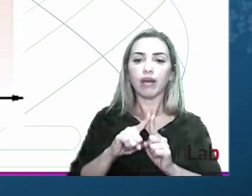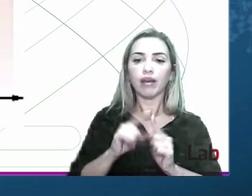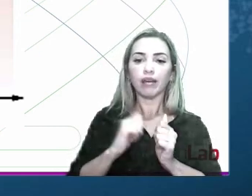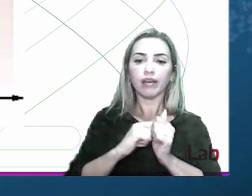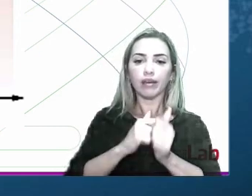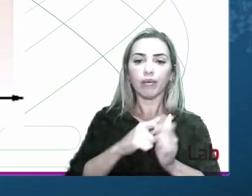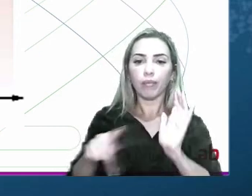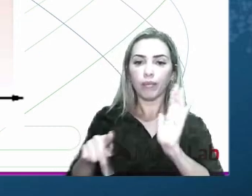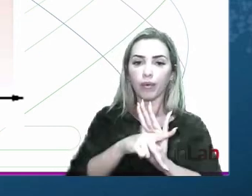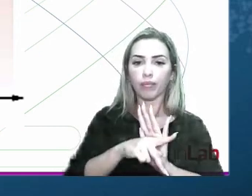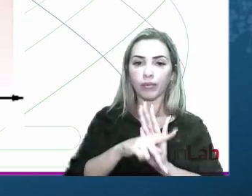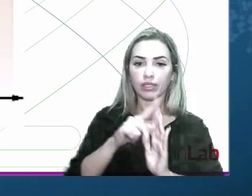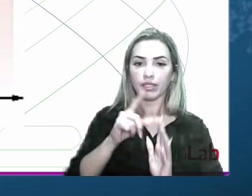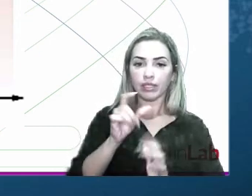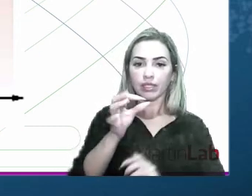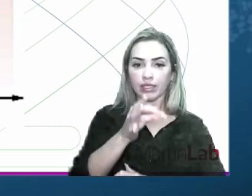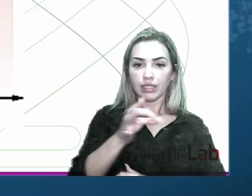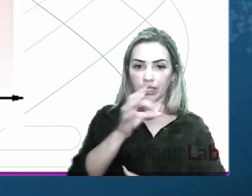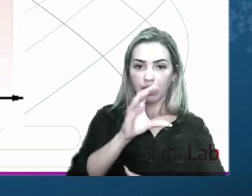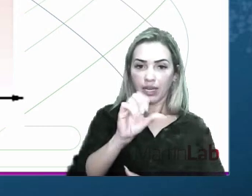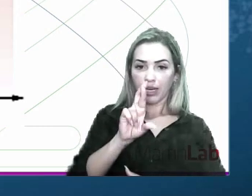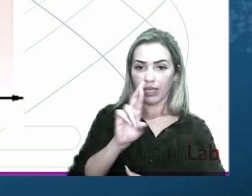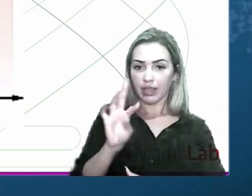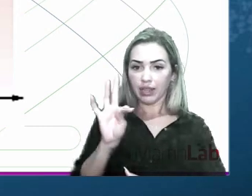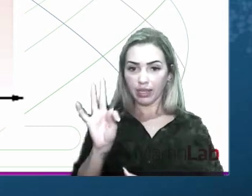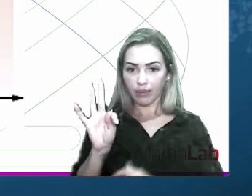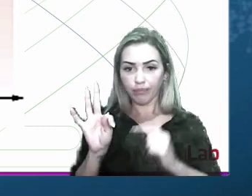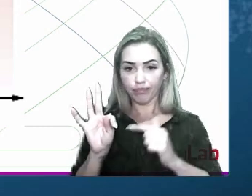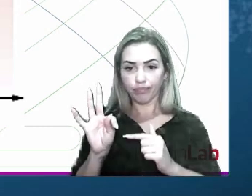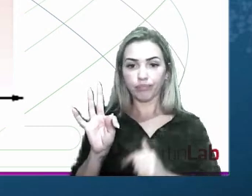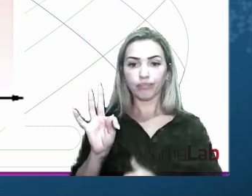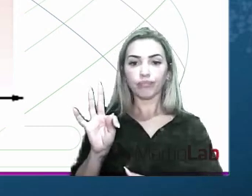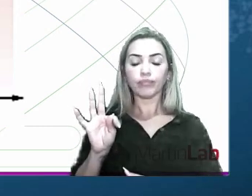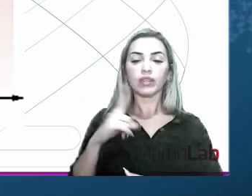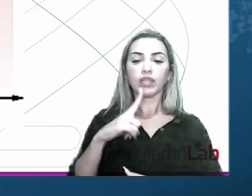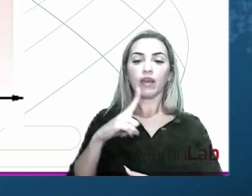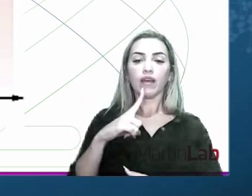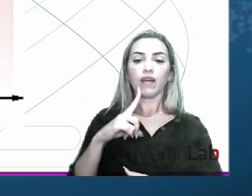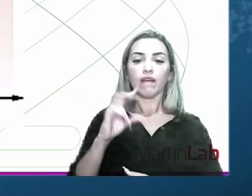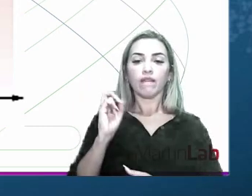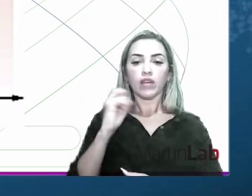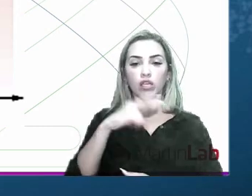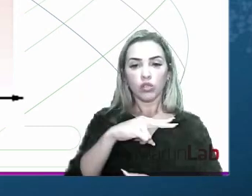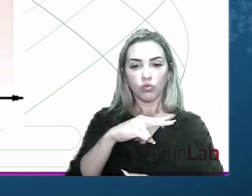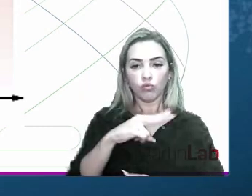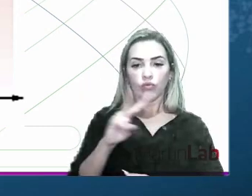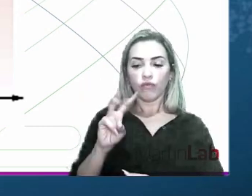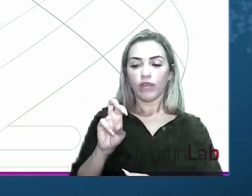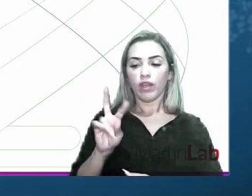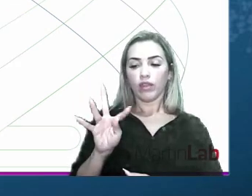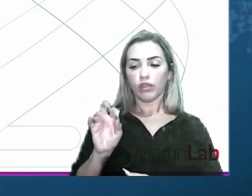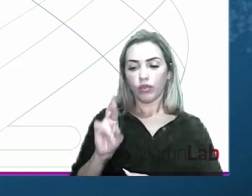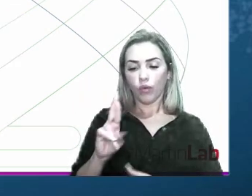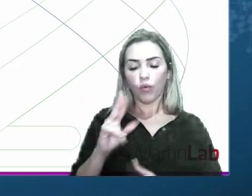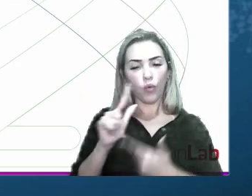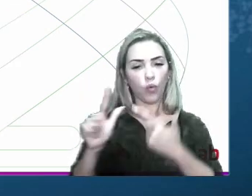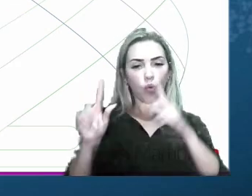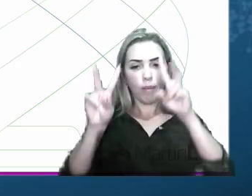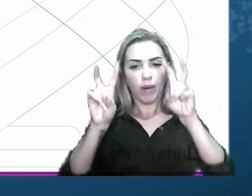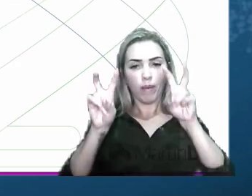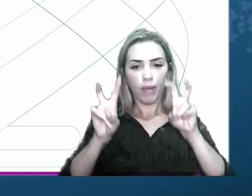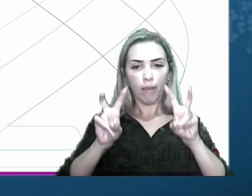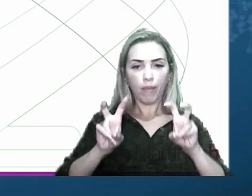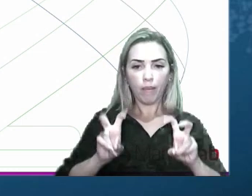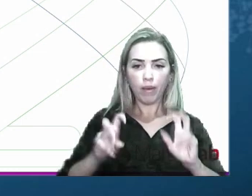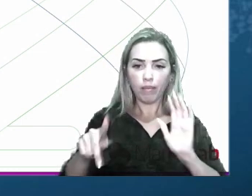células CAR-T, usando também os vírus vetorizados e outras abordagens também